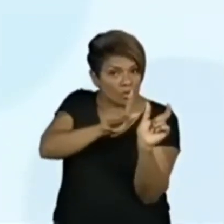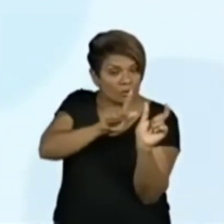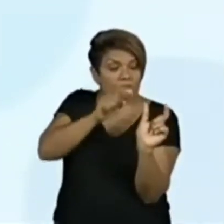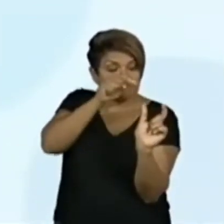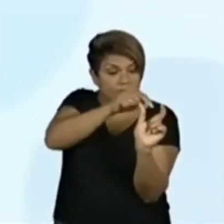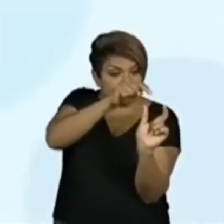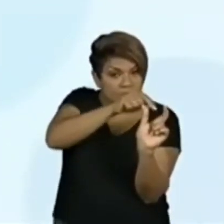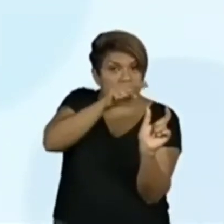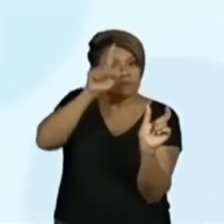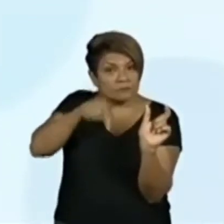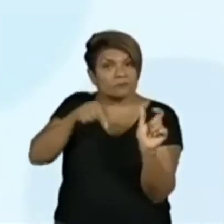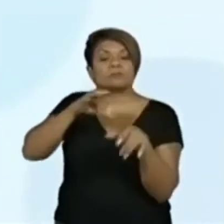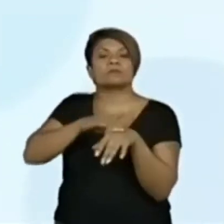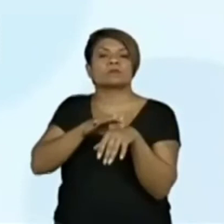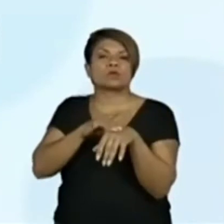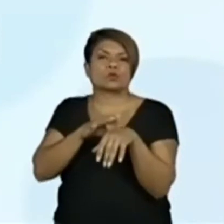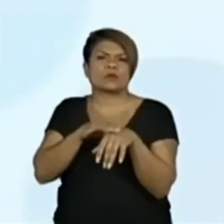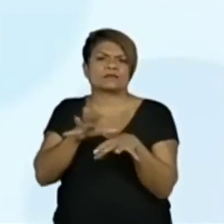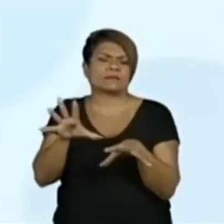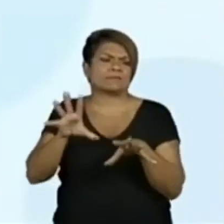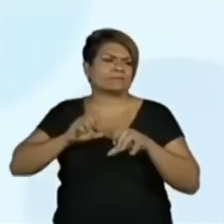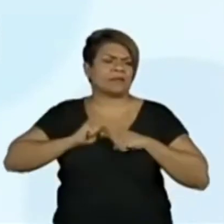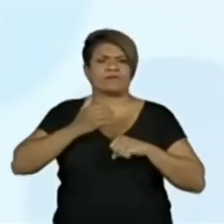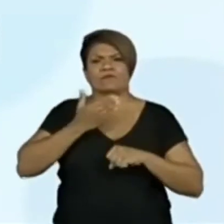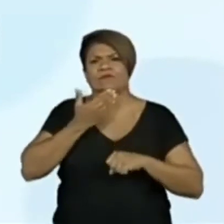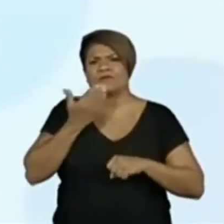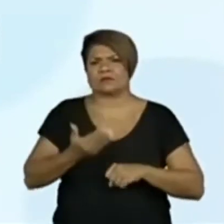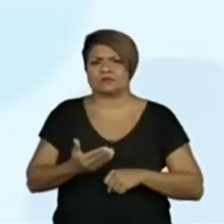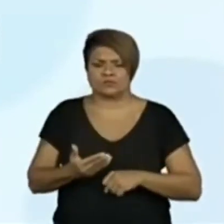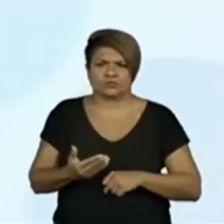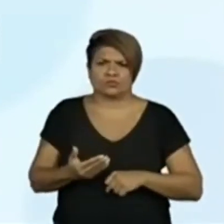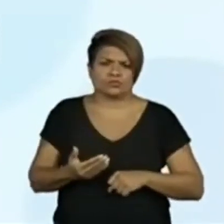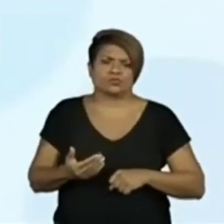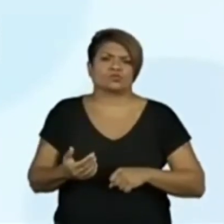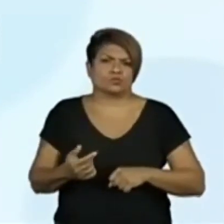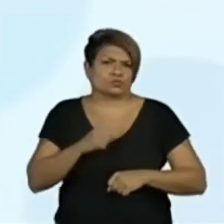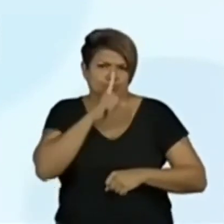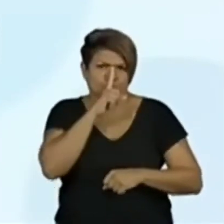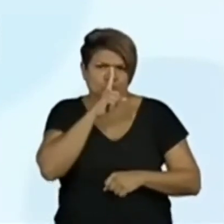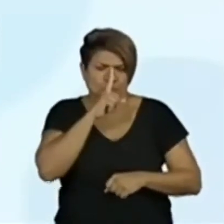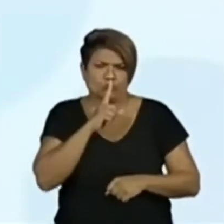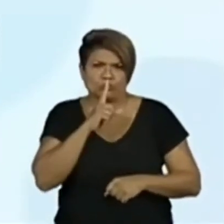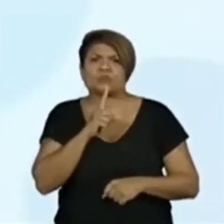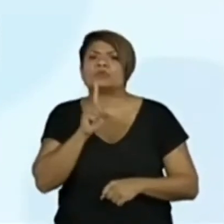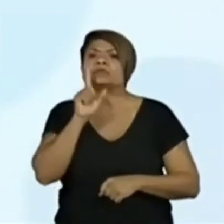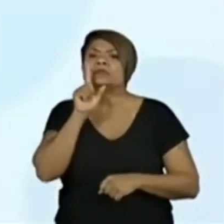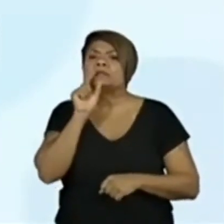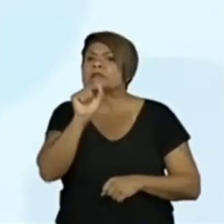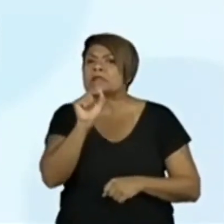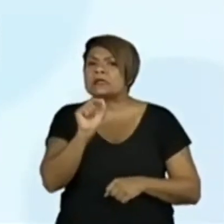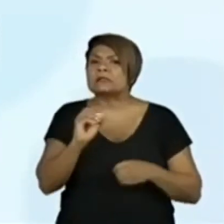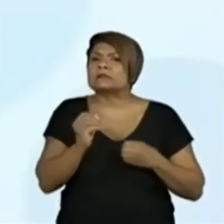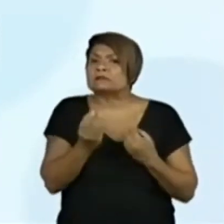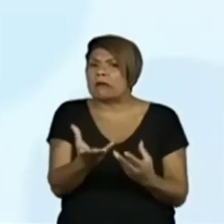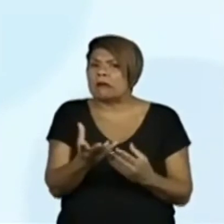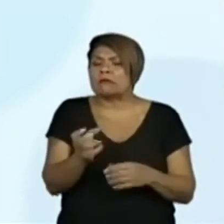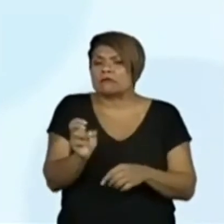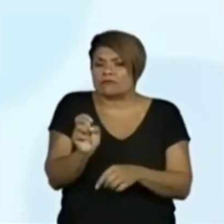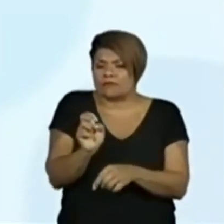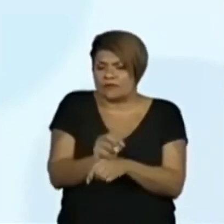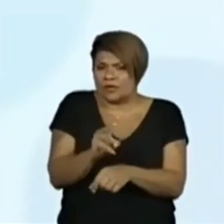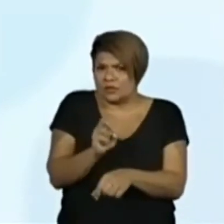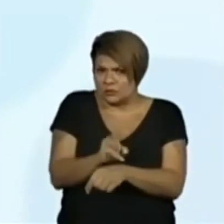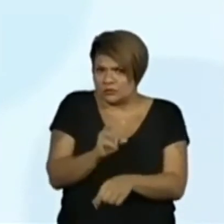É uma doença muito contagiosa causada por um vírus que provoca